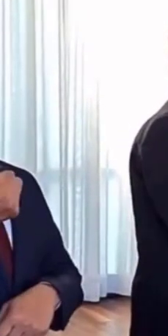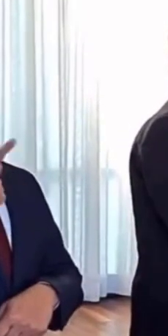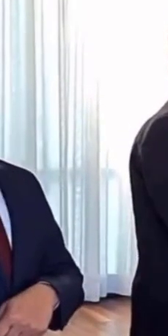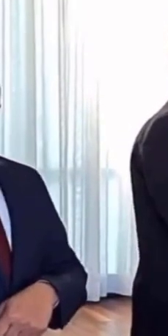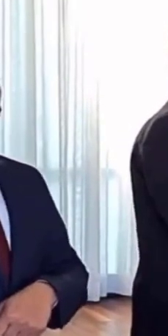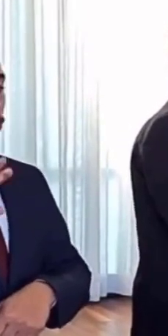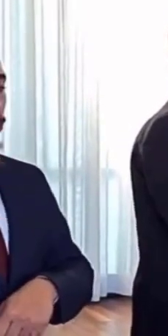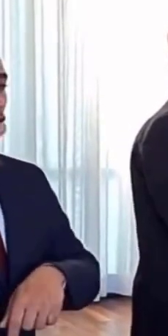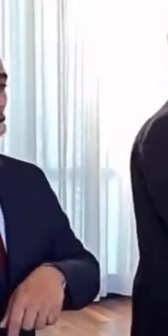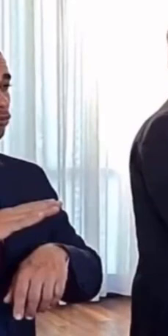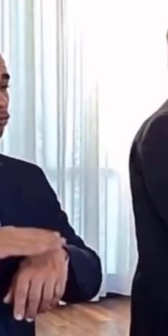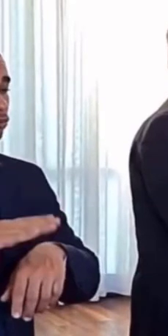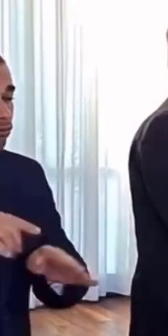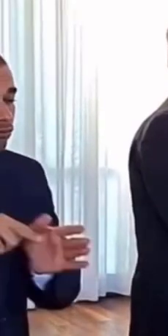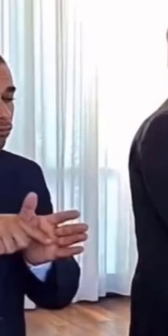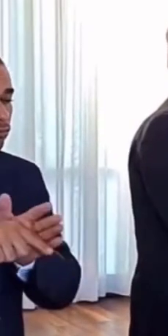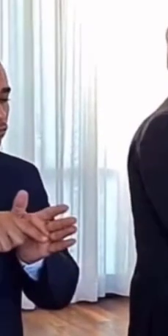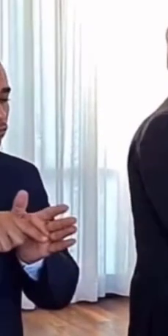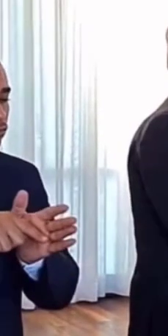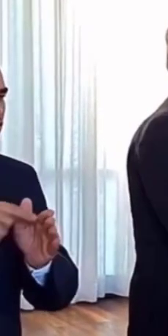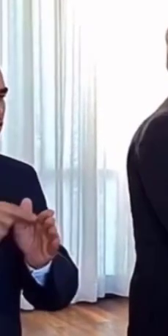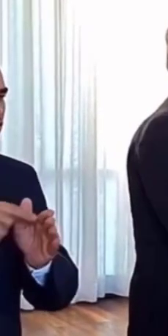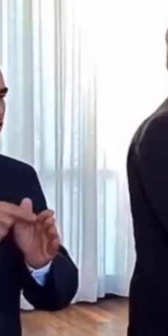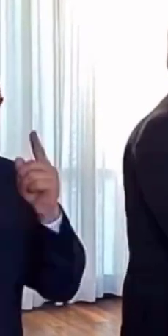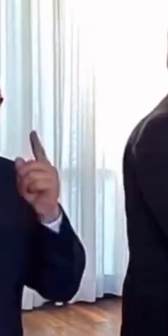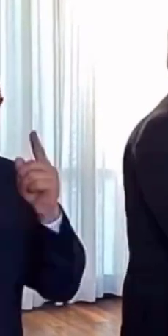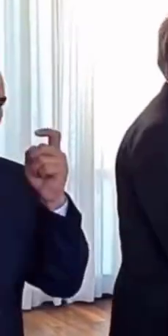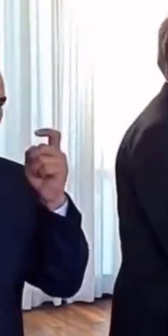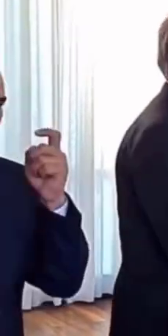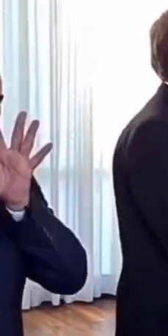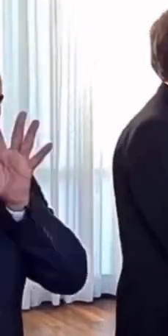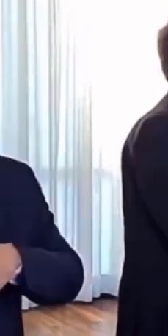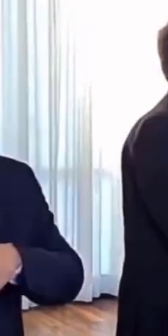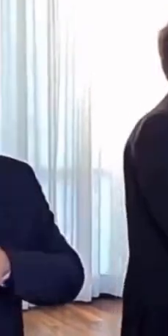orgulho de ser votado contra o fundo de pobreza.